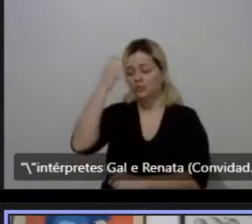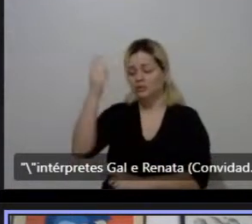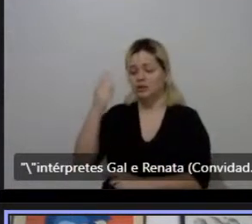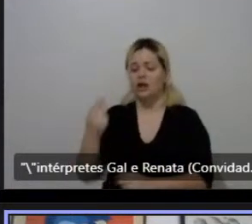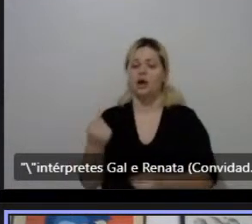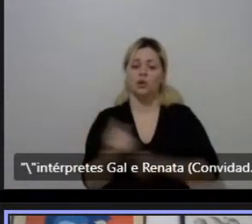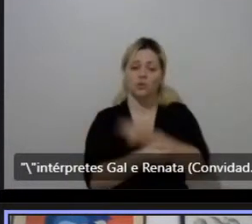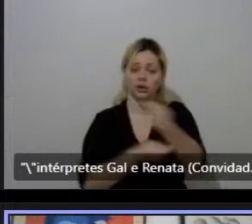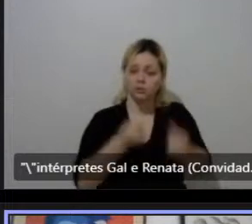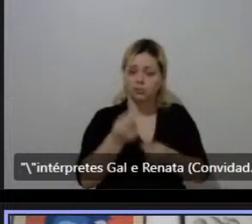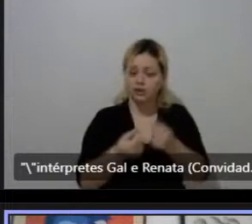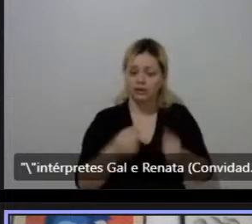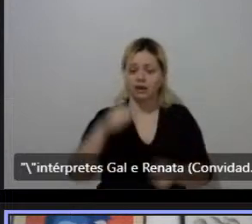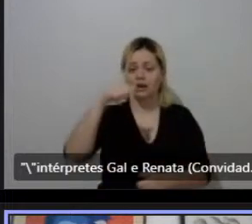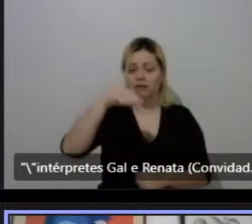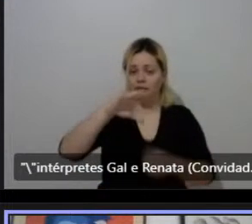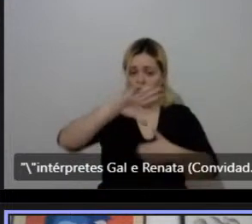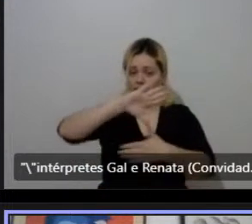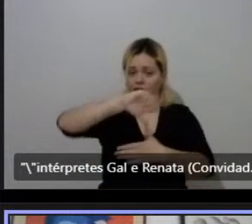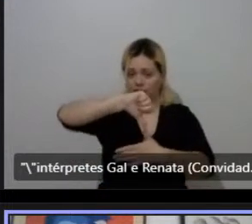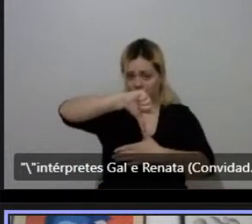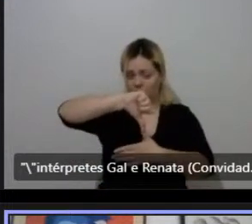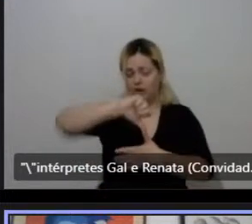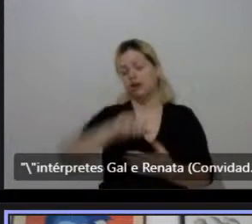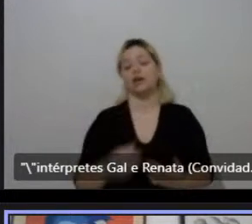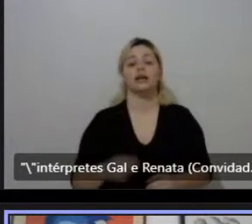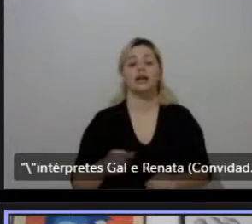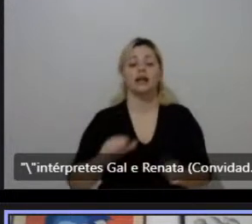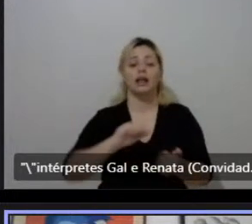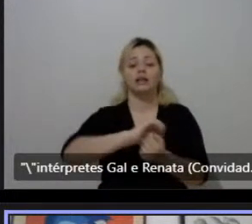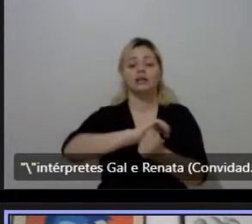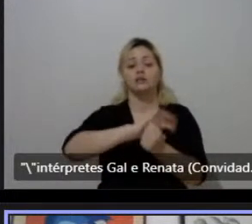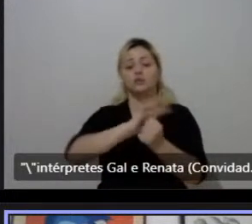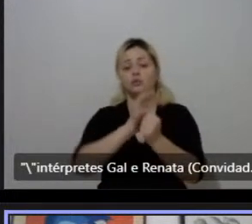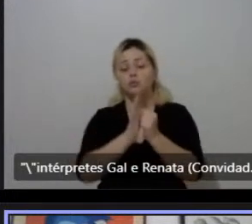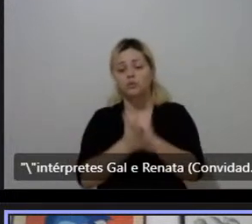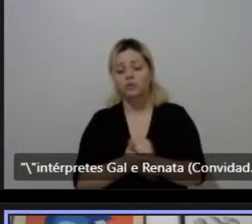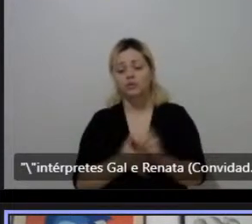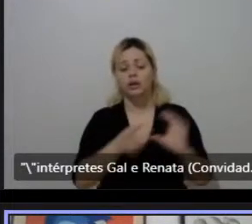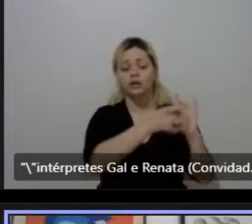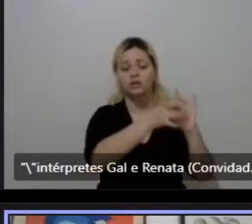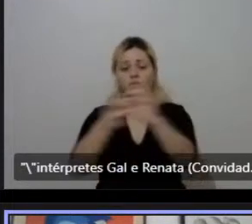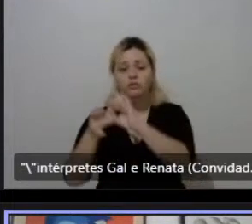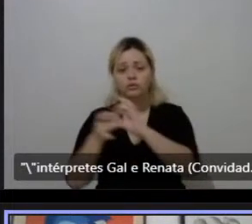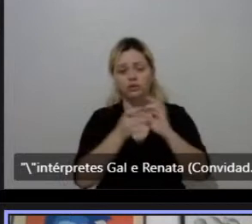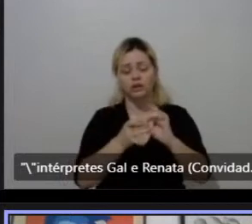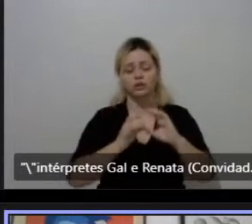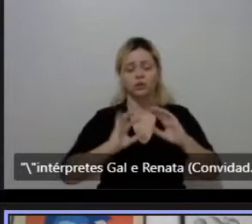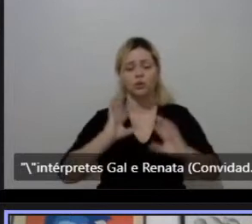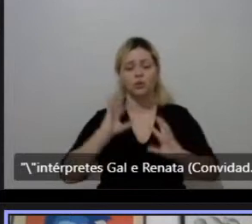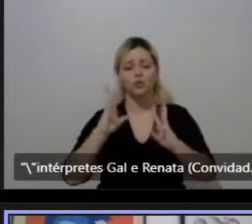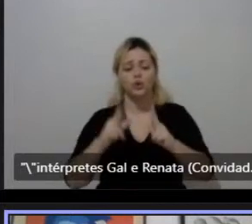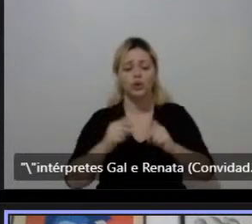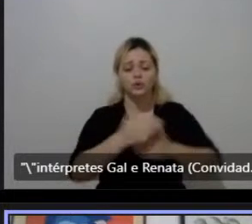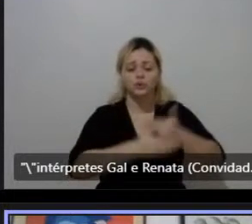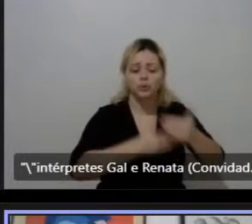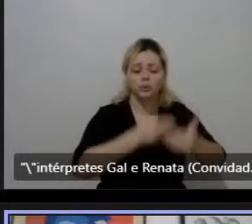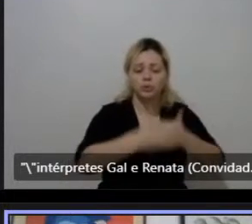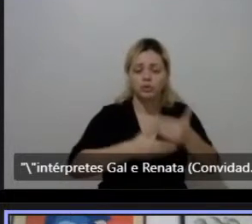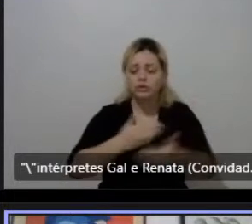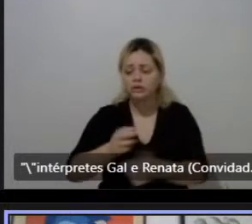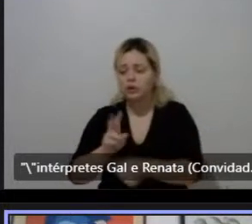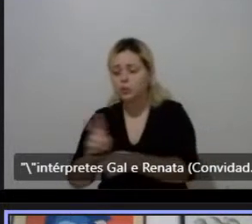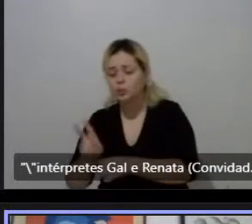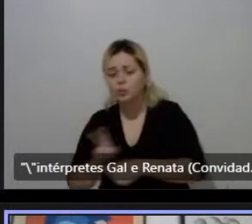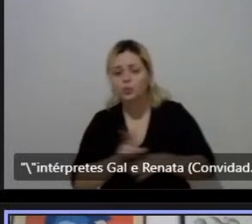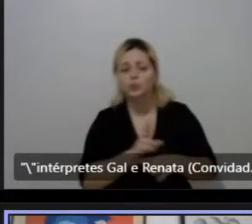América Latina, elas são configuradas, vinculadas a todo o processo de colonização e principalmente